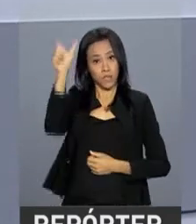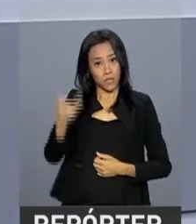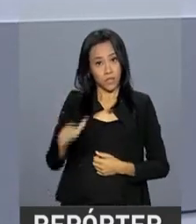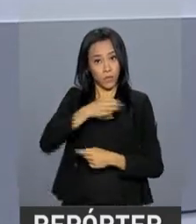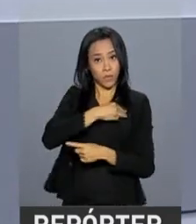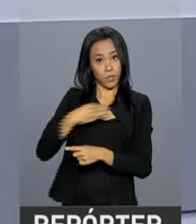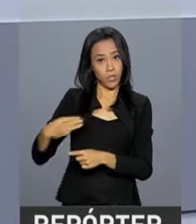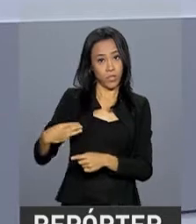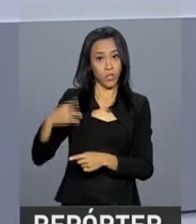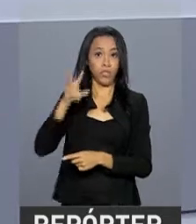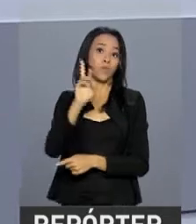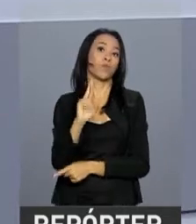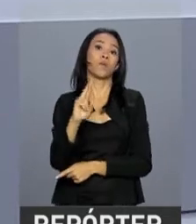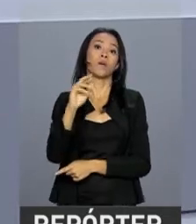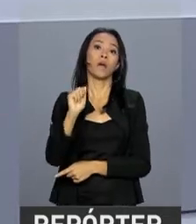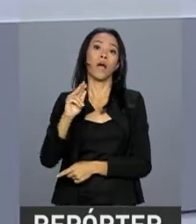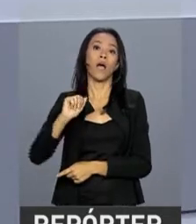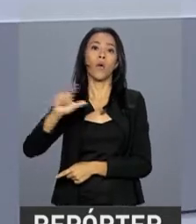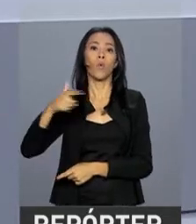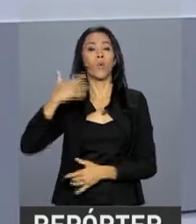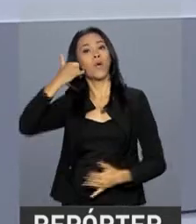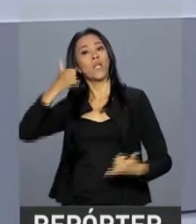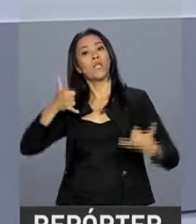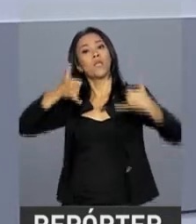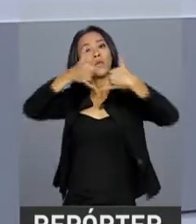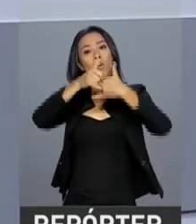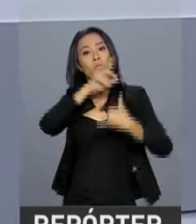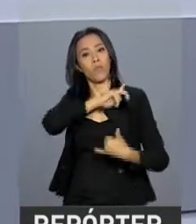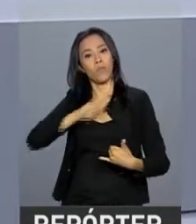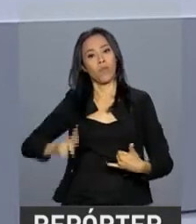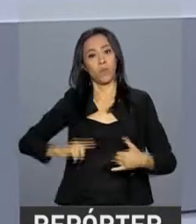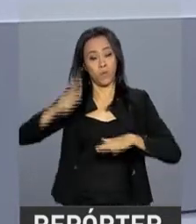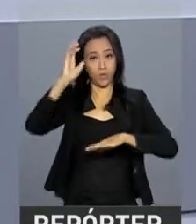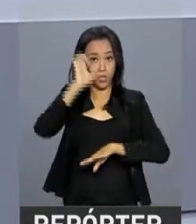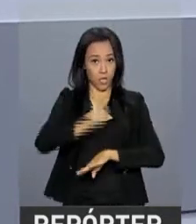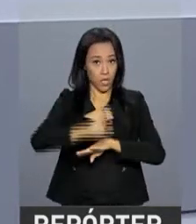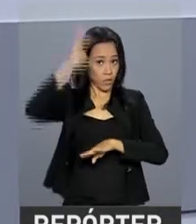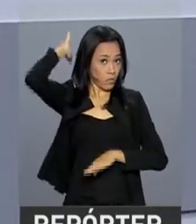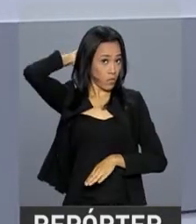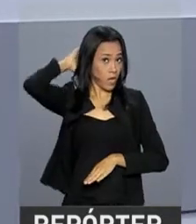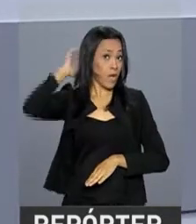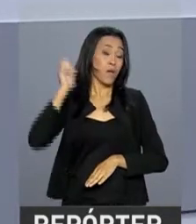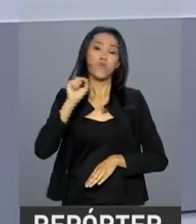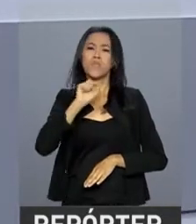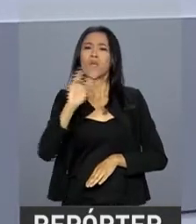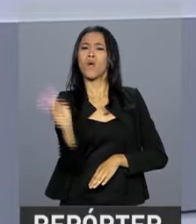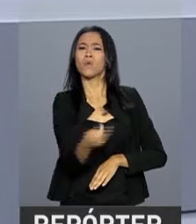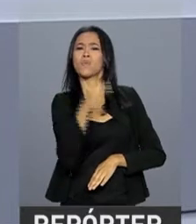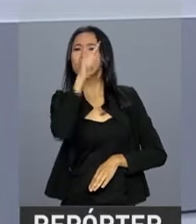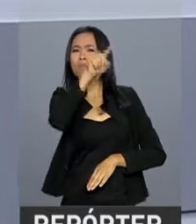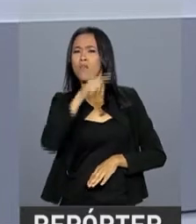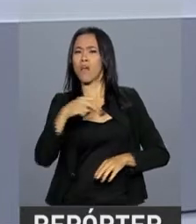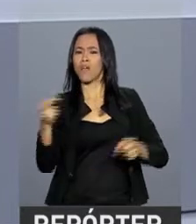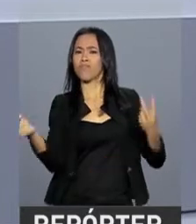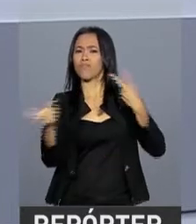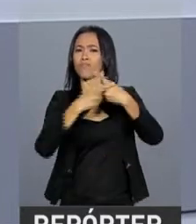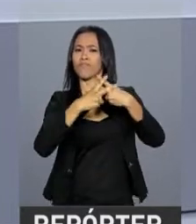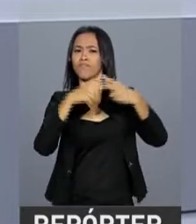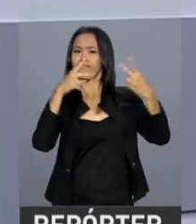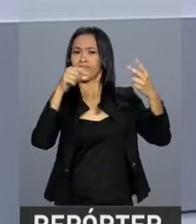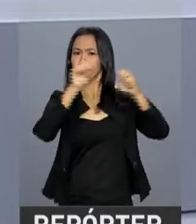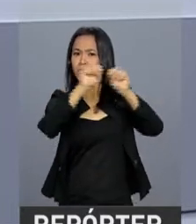que telefonou para o governador do pará simão jatene por conta do ocorrido no complexo penitenciário santa izabel na